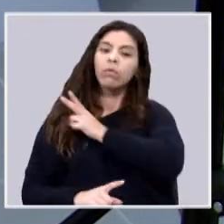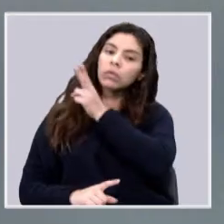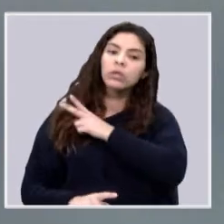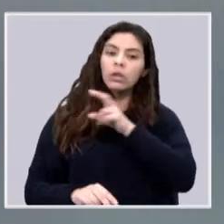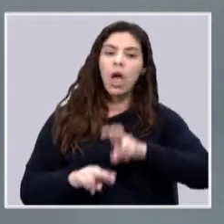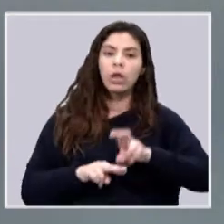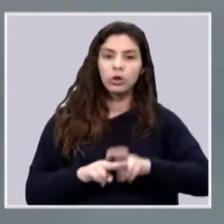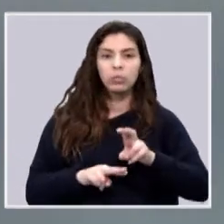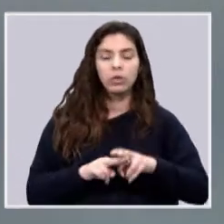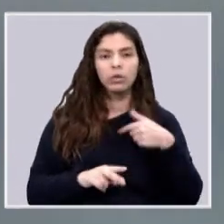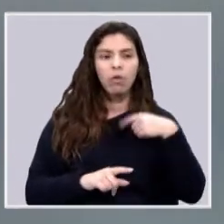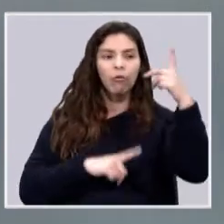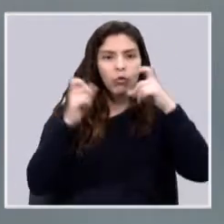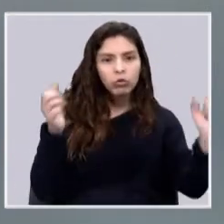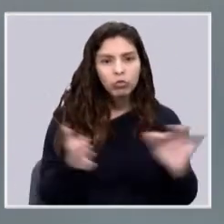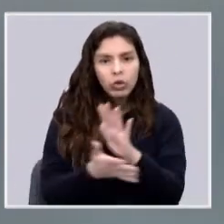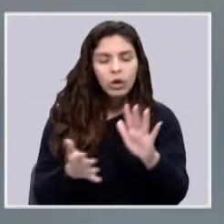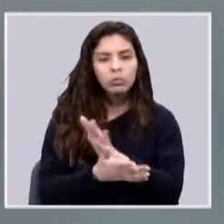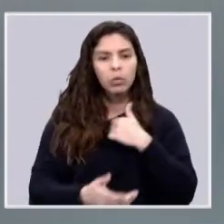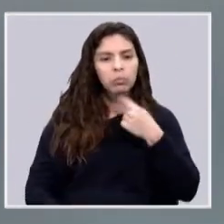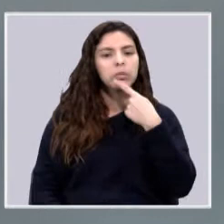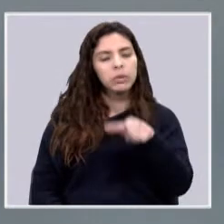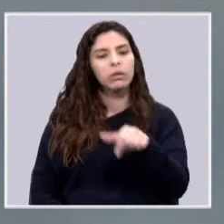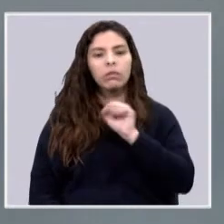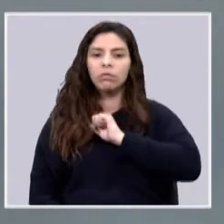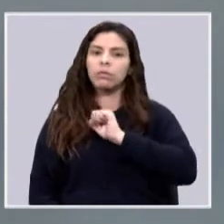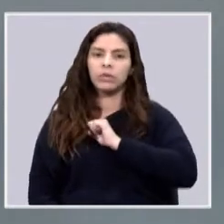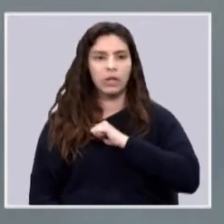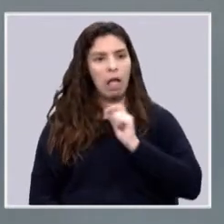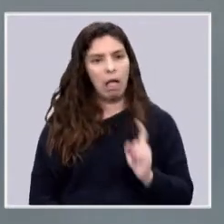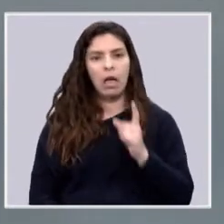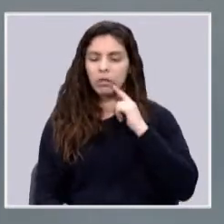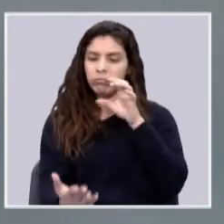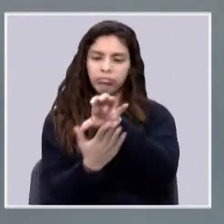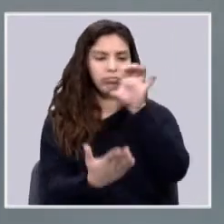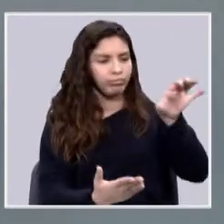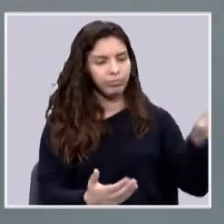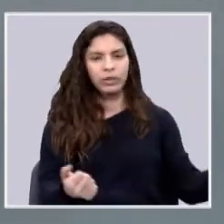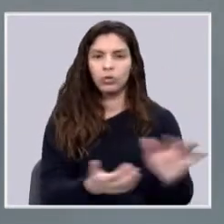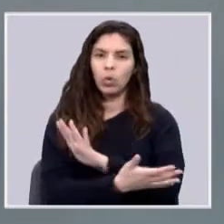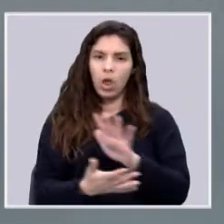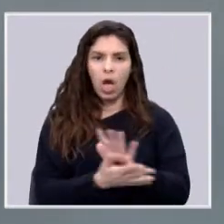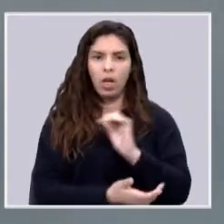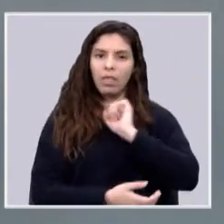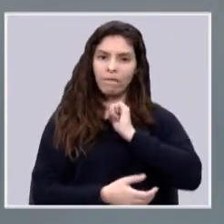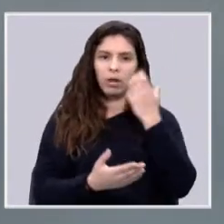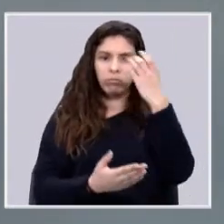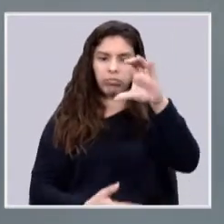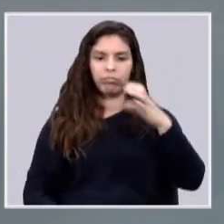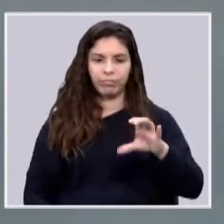fotojornalismo e percebi que realmente era aquilo que eu queria fazer, e ter fotografias publicadas nos jornais, poder